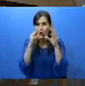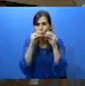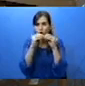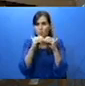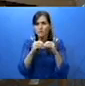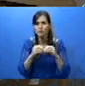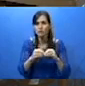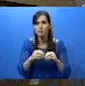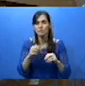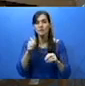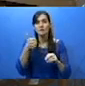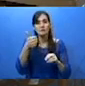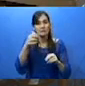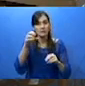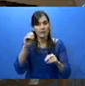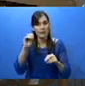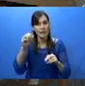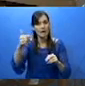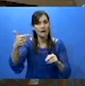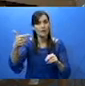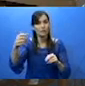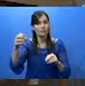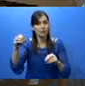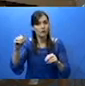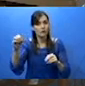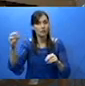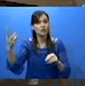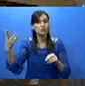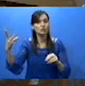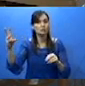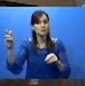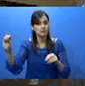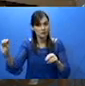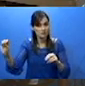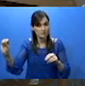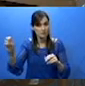30. 10, 20, 30.